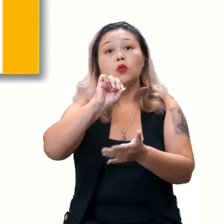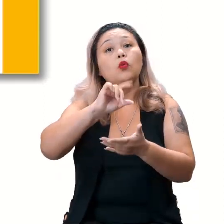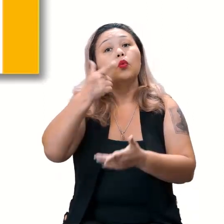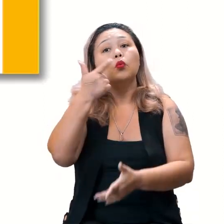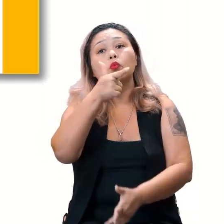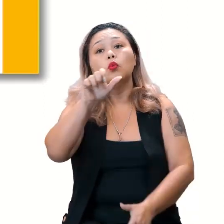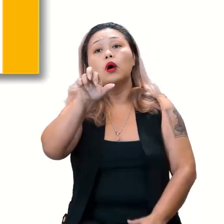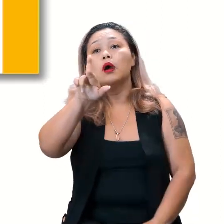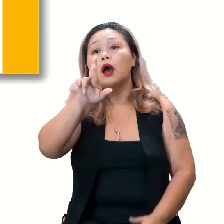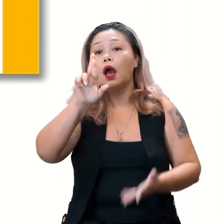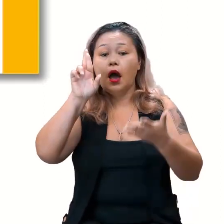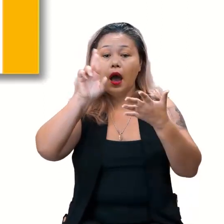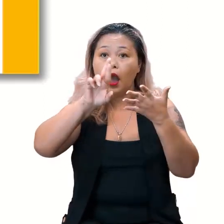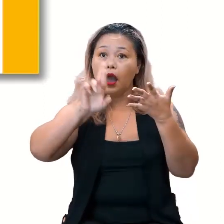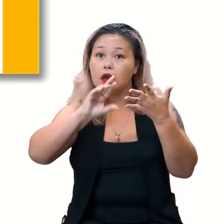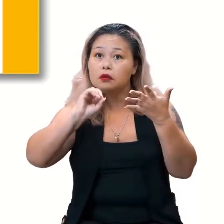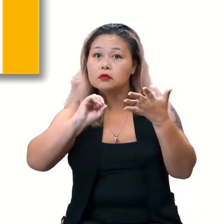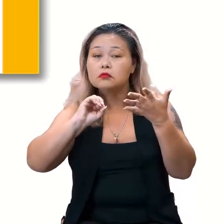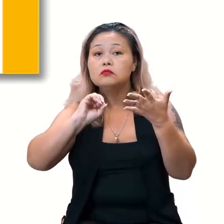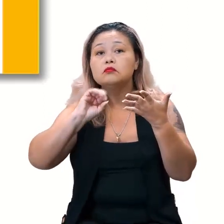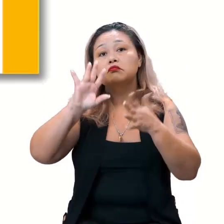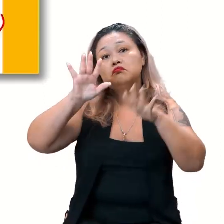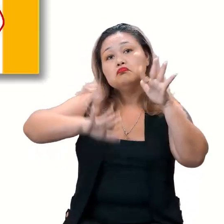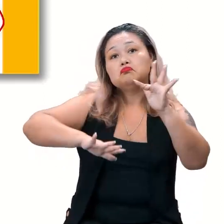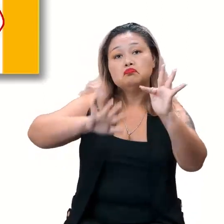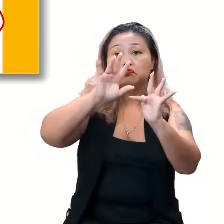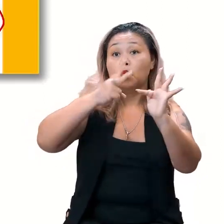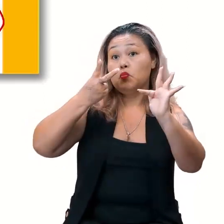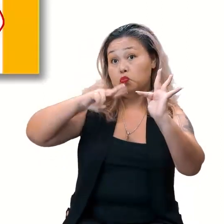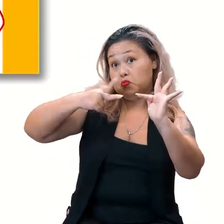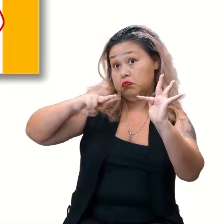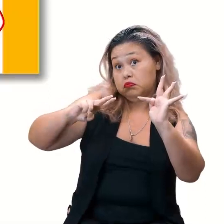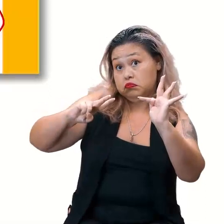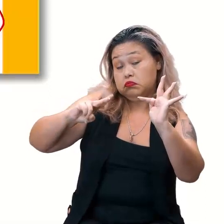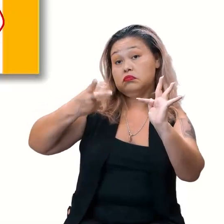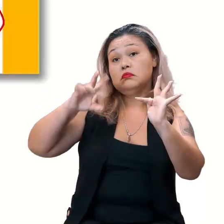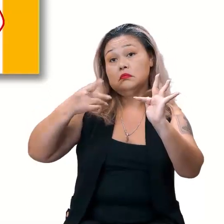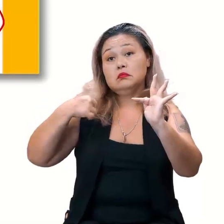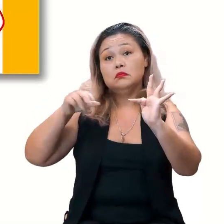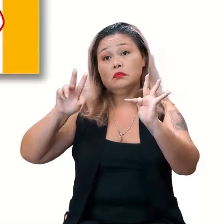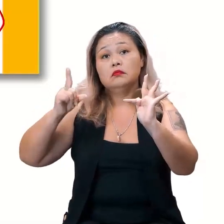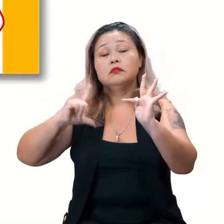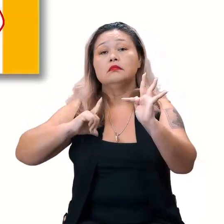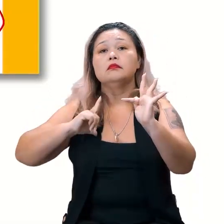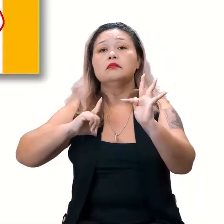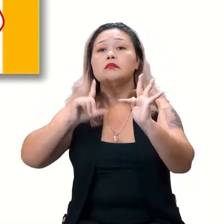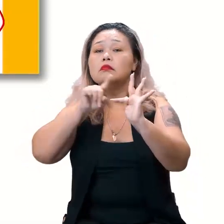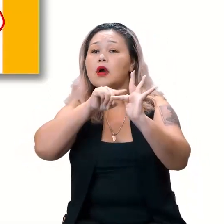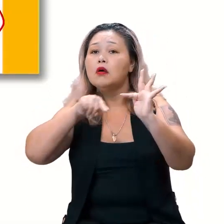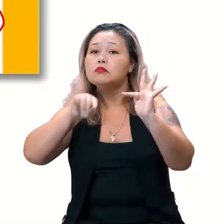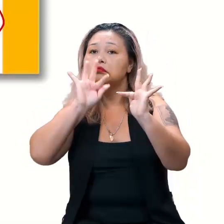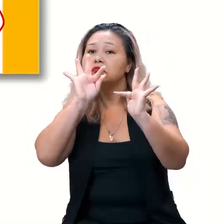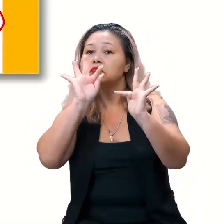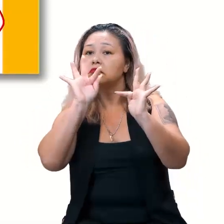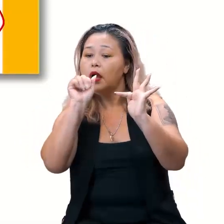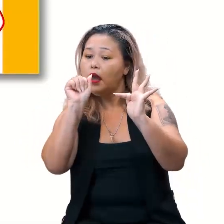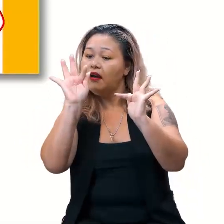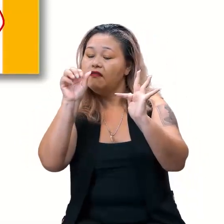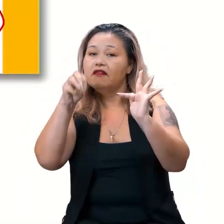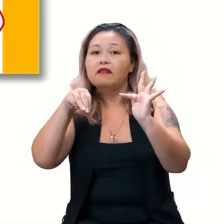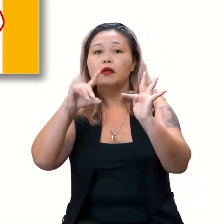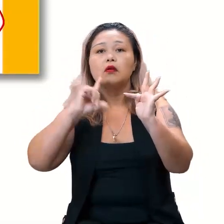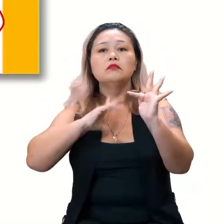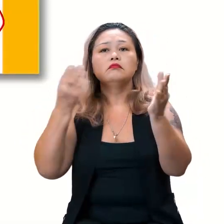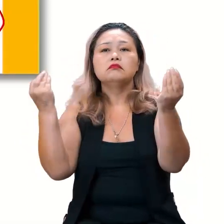aparecem raízes. Ou às vezes aparecem os dois, zeros ou raízes da função afim, e vamos trabalhar a